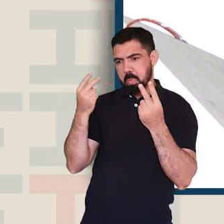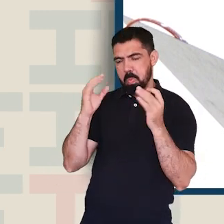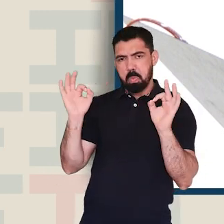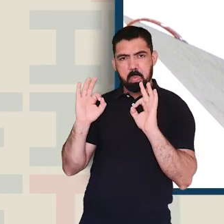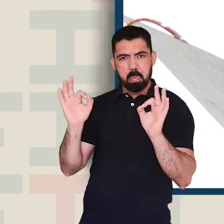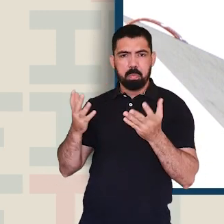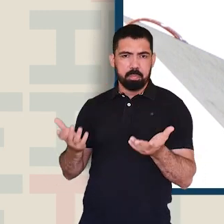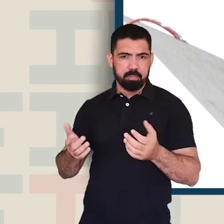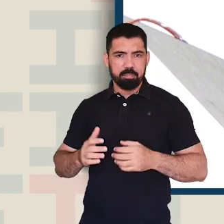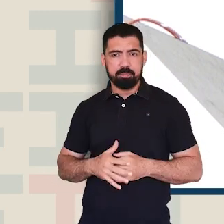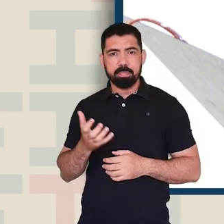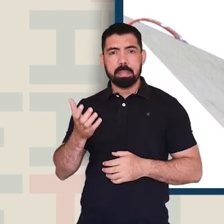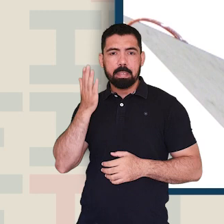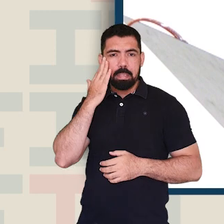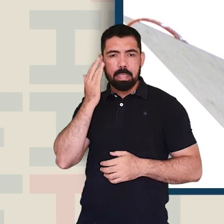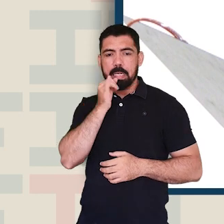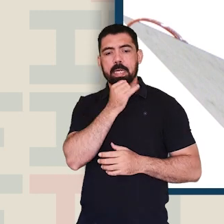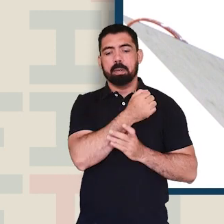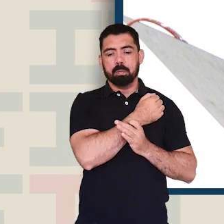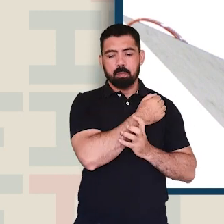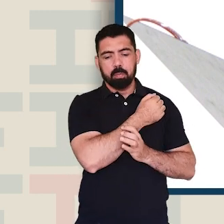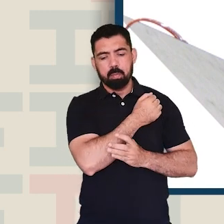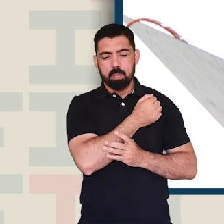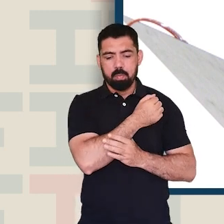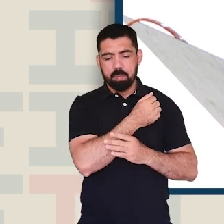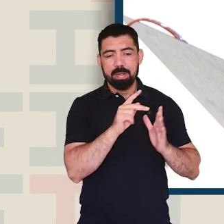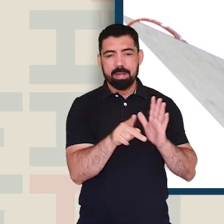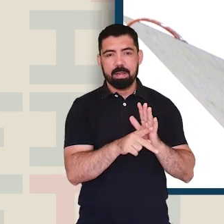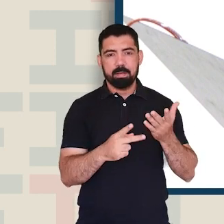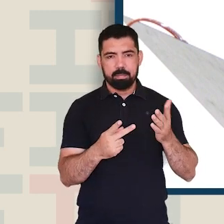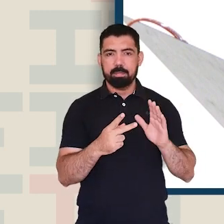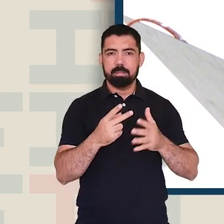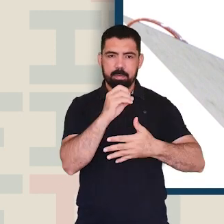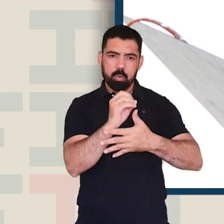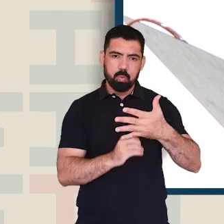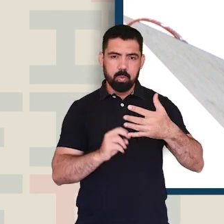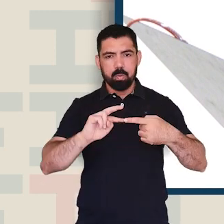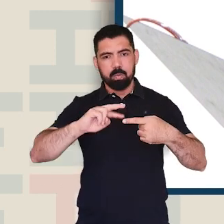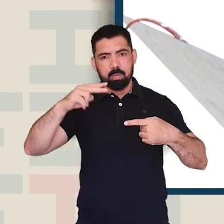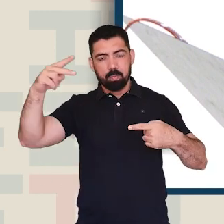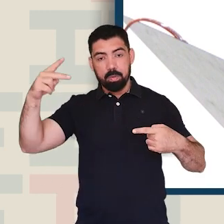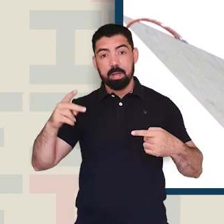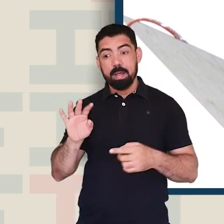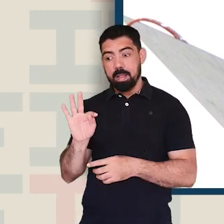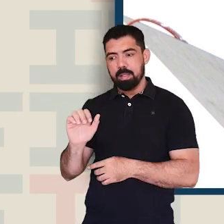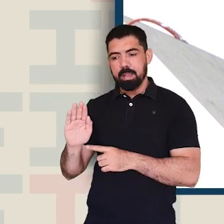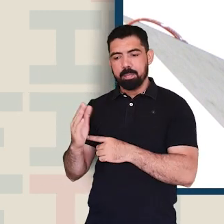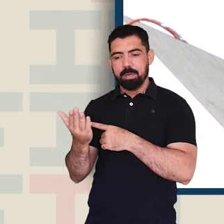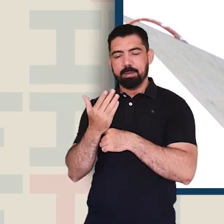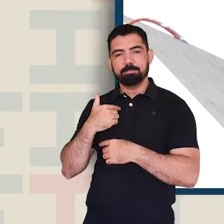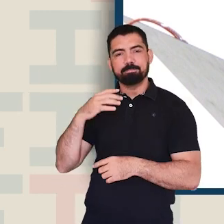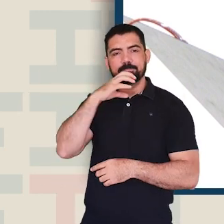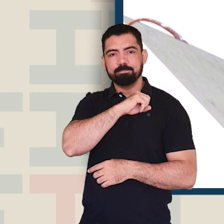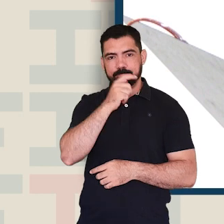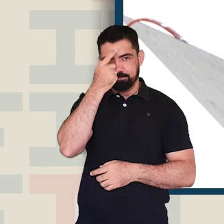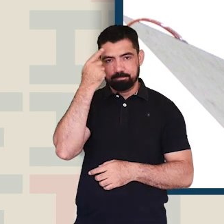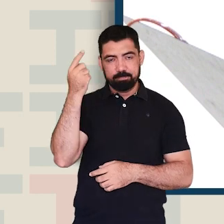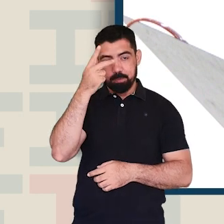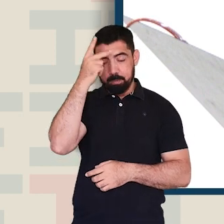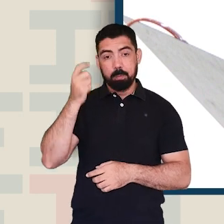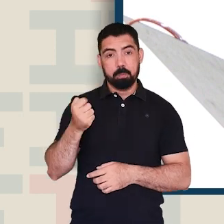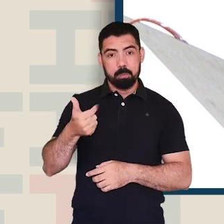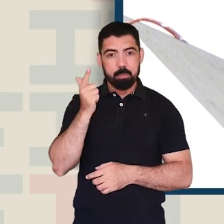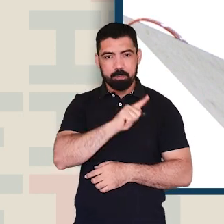ali vendo. Você quer saber onde é a digitação daquele acorde, daquela escala, a tablatura ajuda a ser mais rápido do que